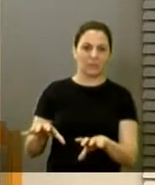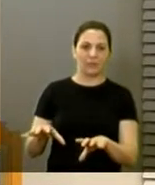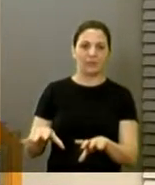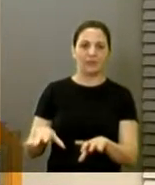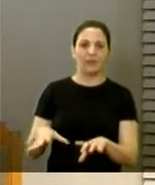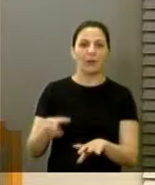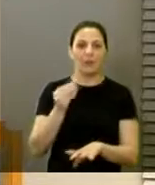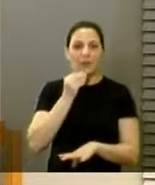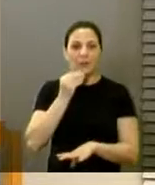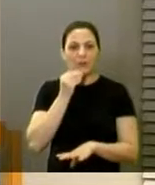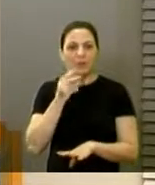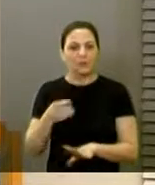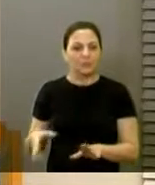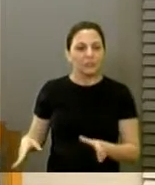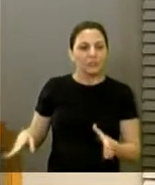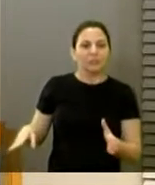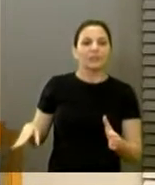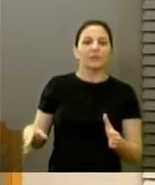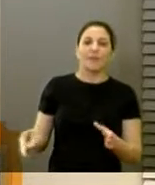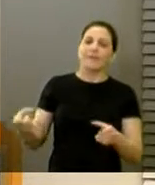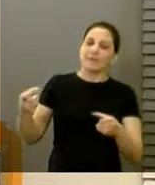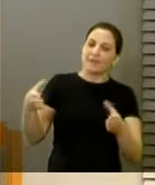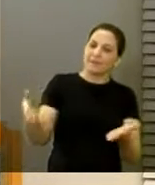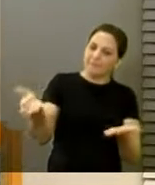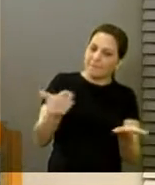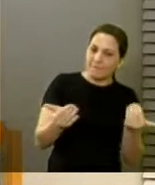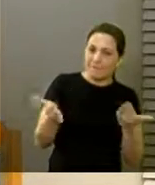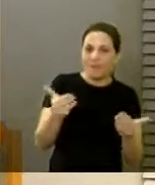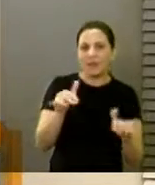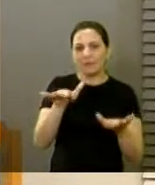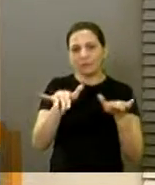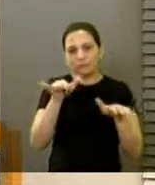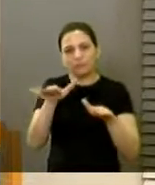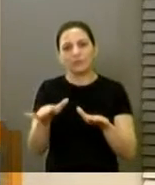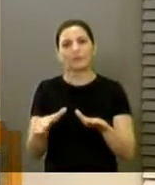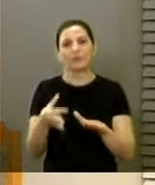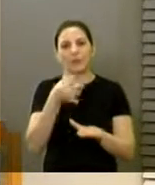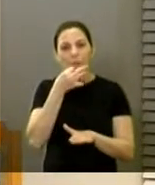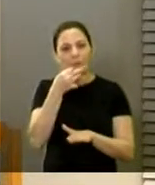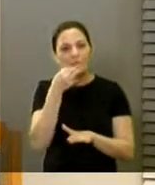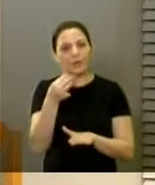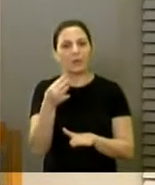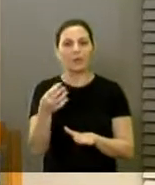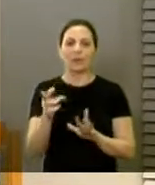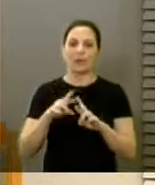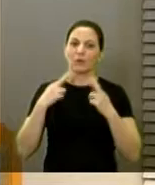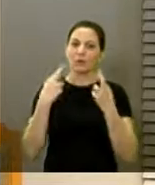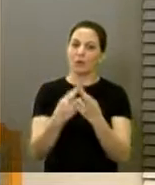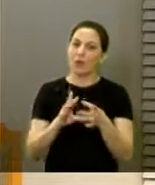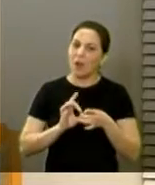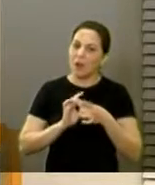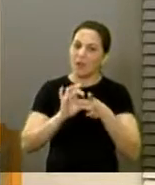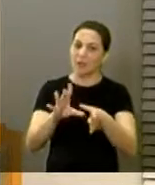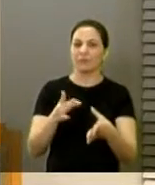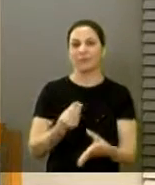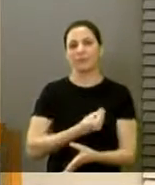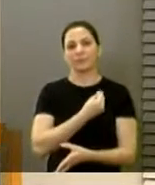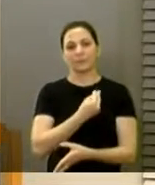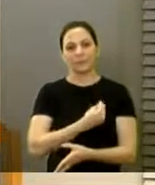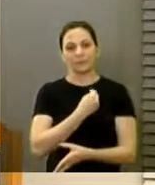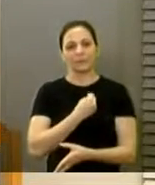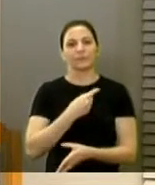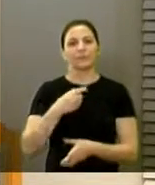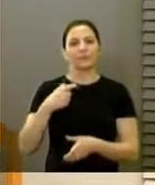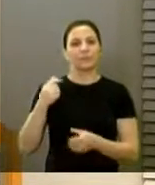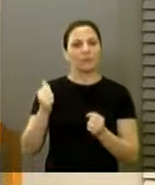ouvindo que vem para essa casa participe de sua opinião se uma audiência bastante aberta participativa onde